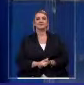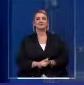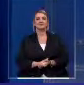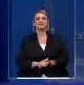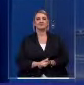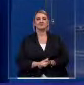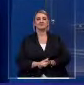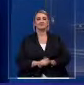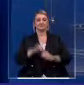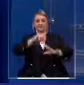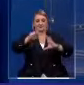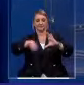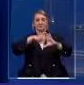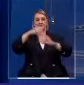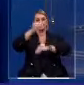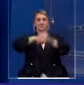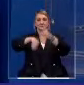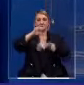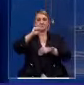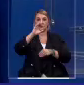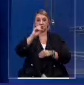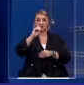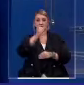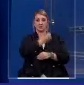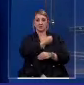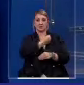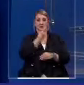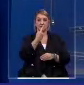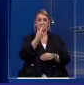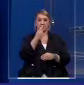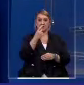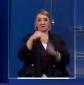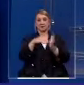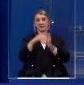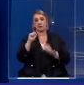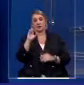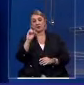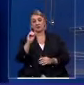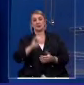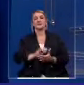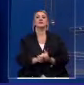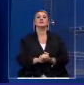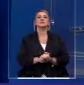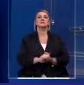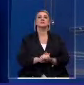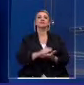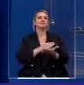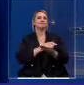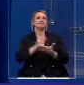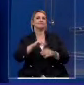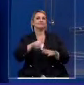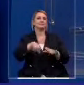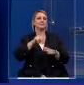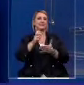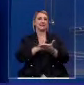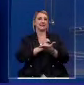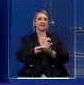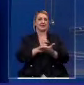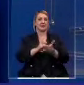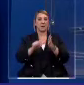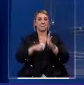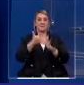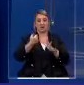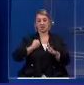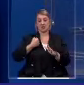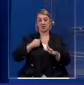Globo carregado, embaralhando 80 bolas numeradas de 01 a 80. Começou o sorteio da Quina e o